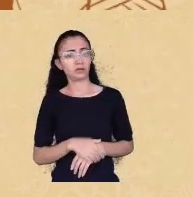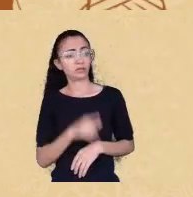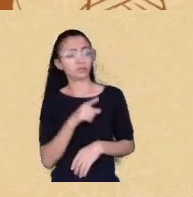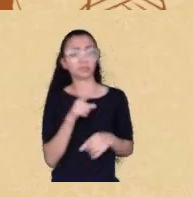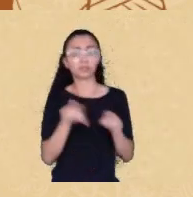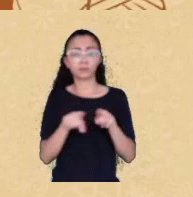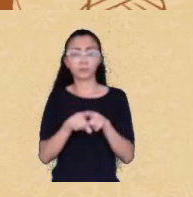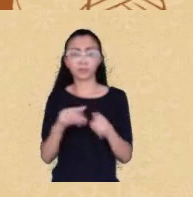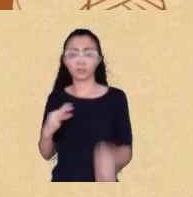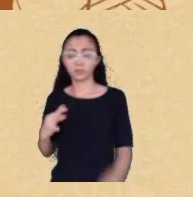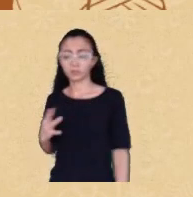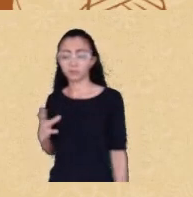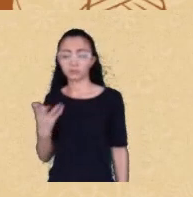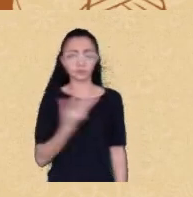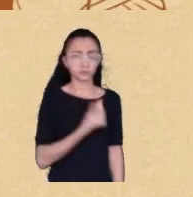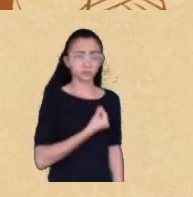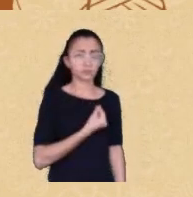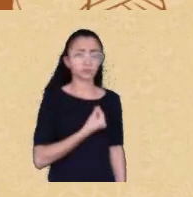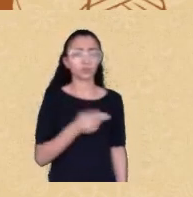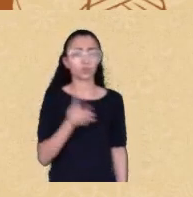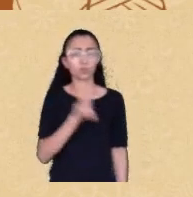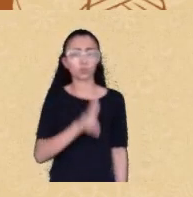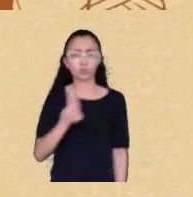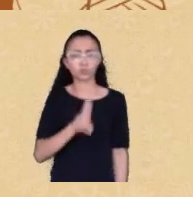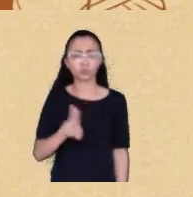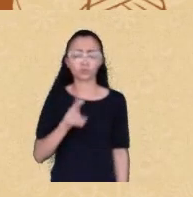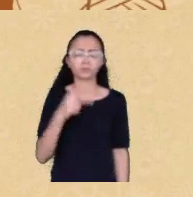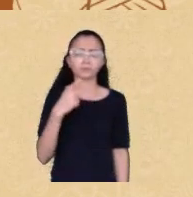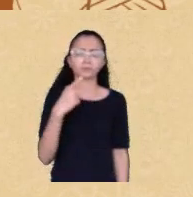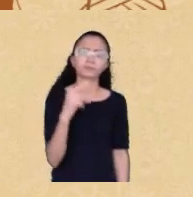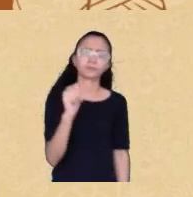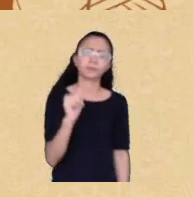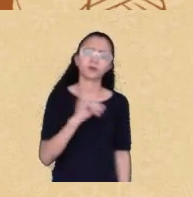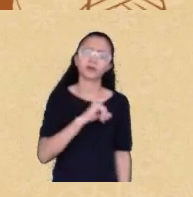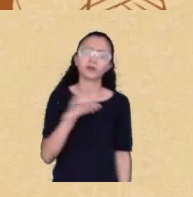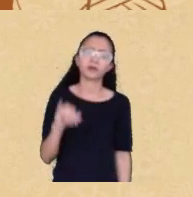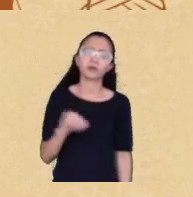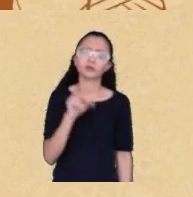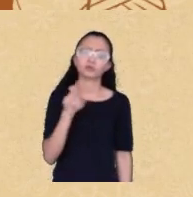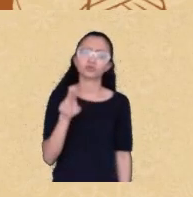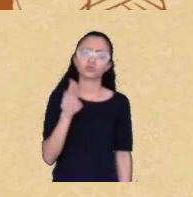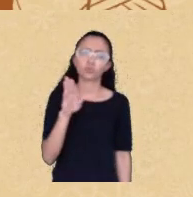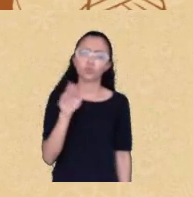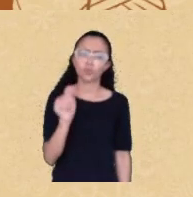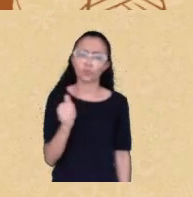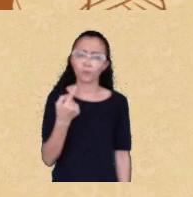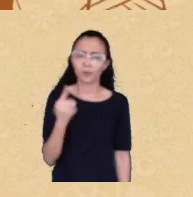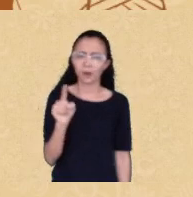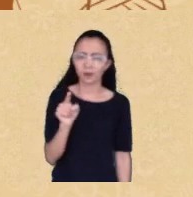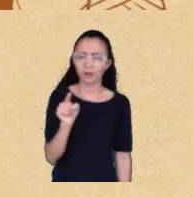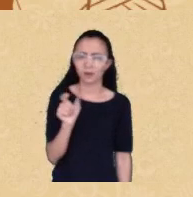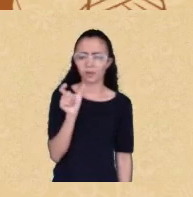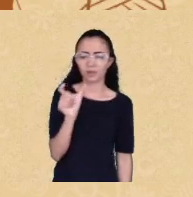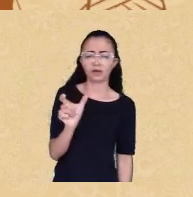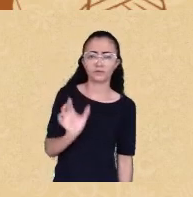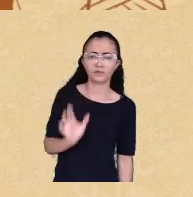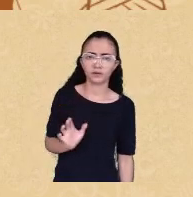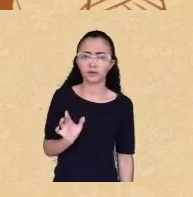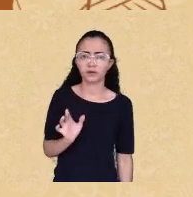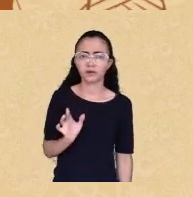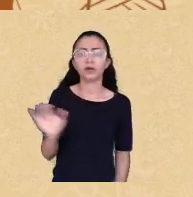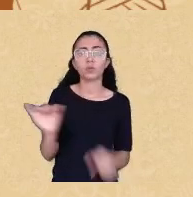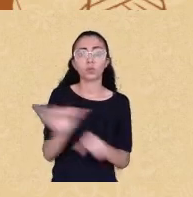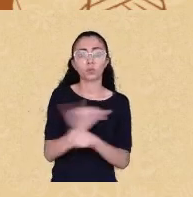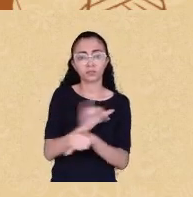Brasil o Pajubá, elas vão criar também essa linguagem, uma estratégia de proteção, principalmente frente à